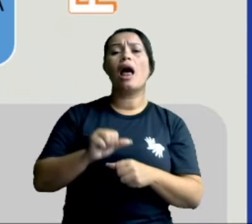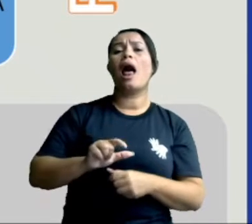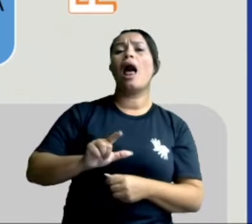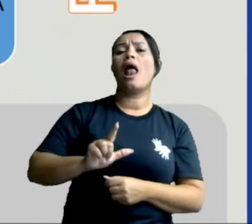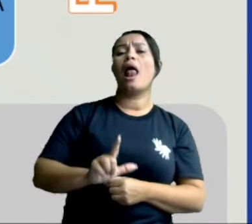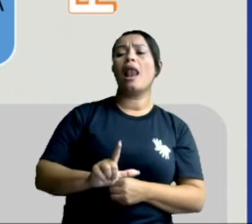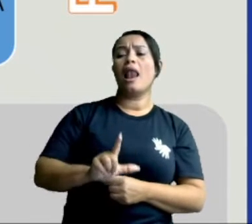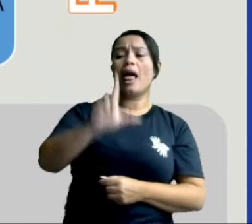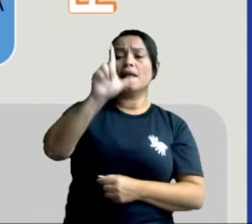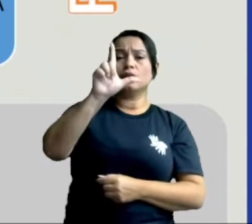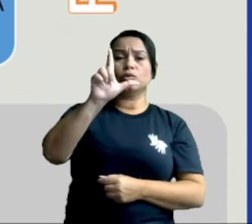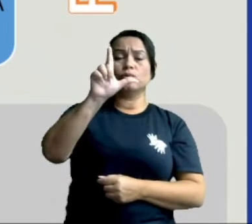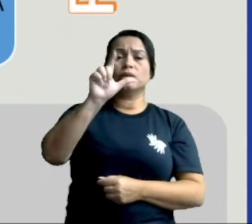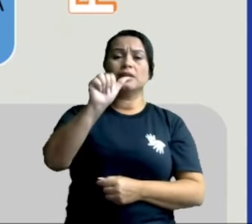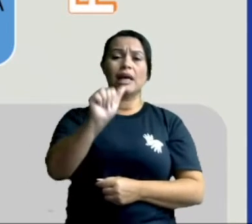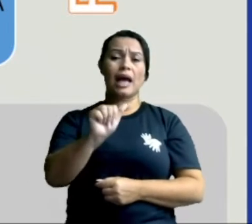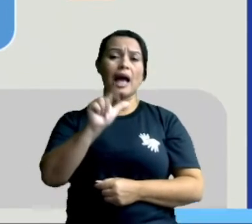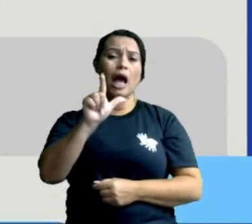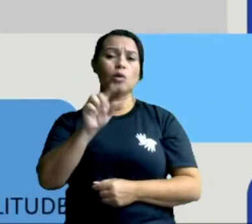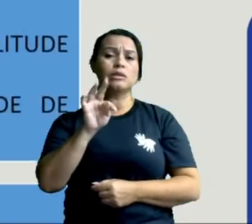e altitude